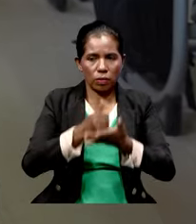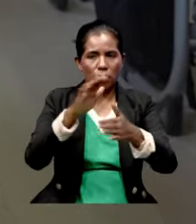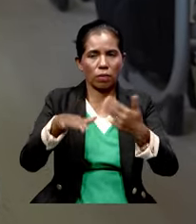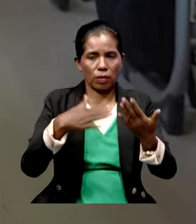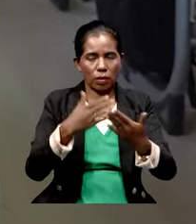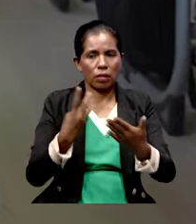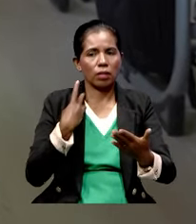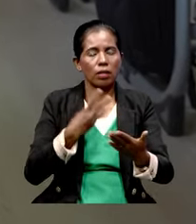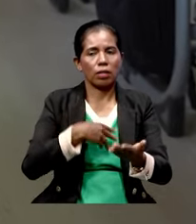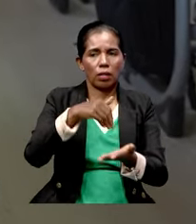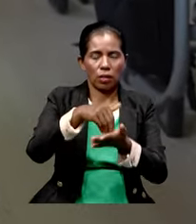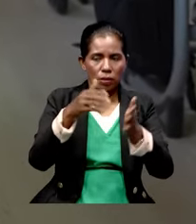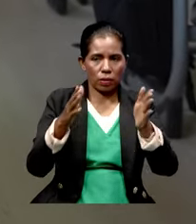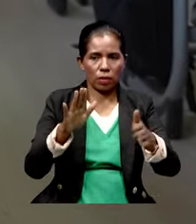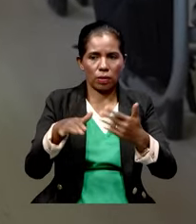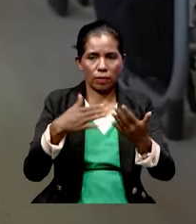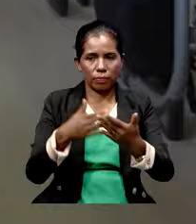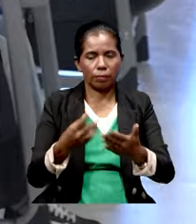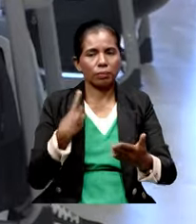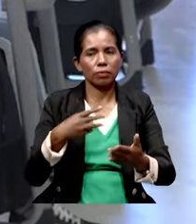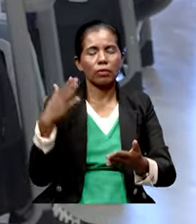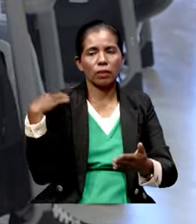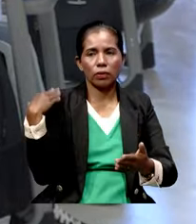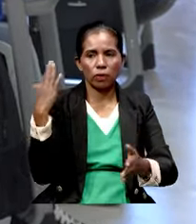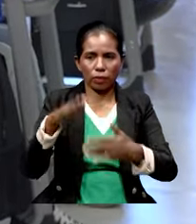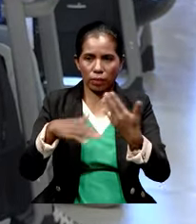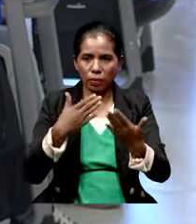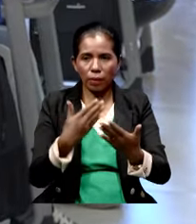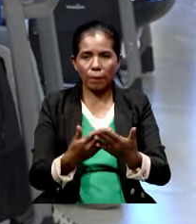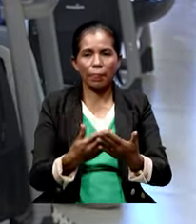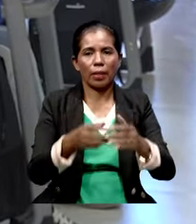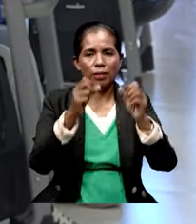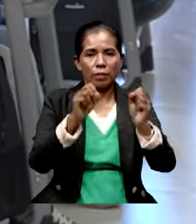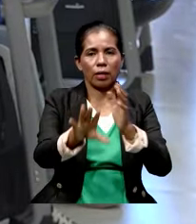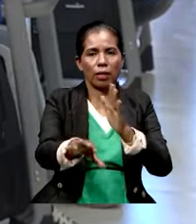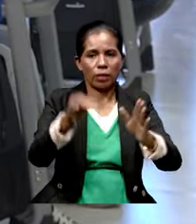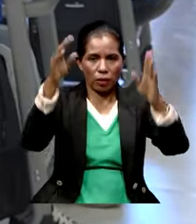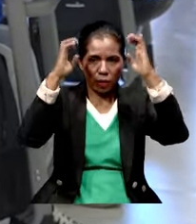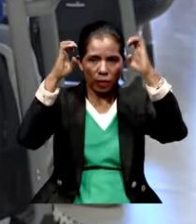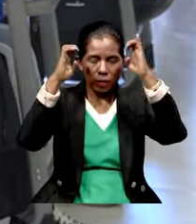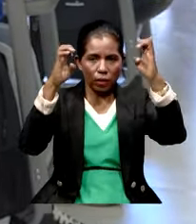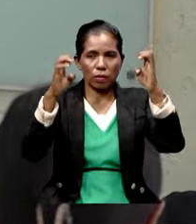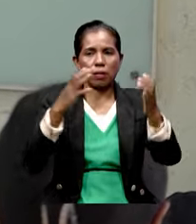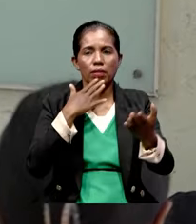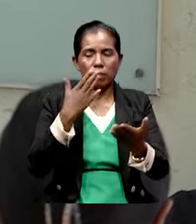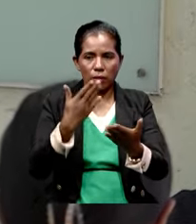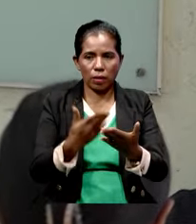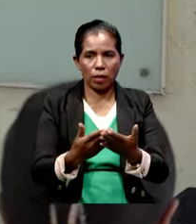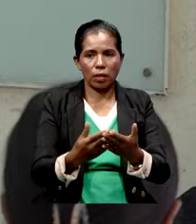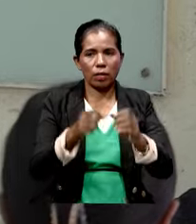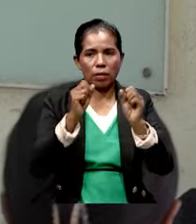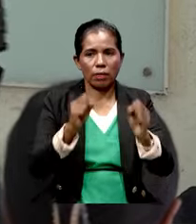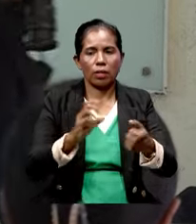bem magita ni estudante sira ita ne fo ensaia sira a tubele reta em educação ida ne bem magdia a